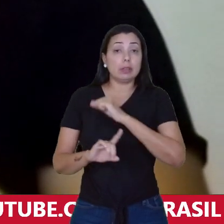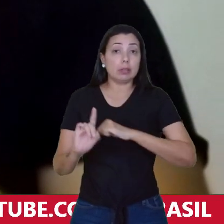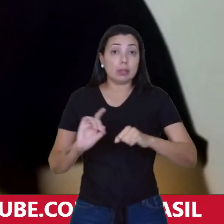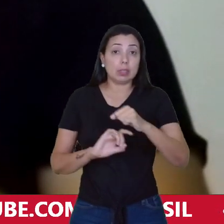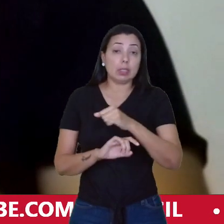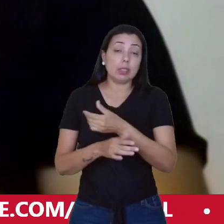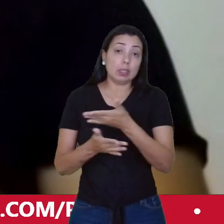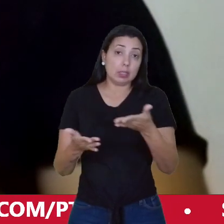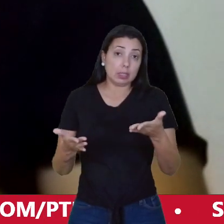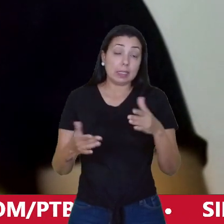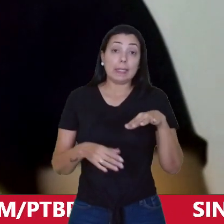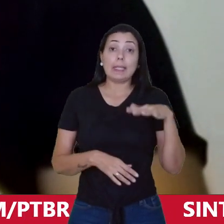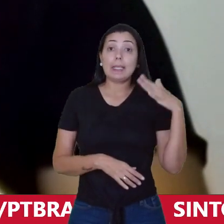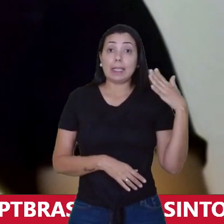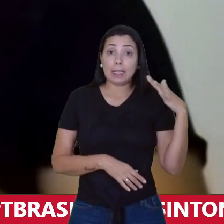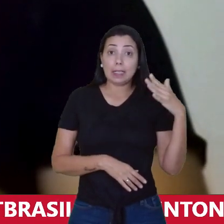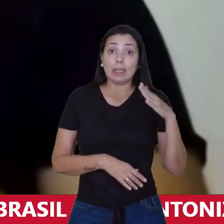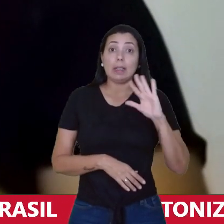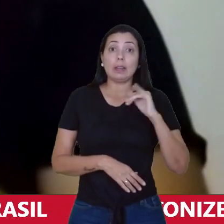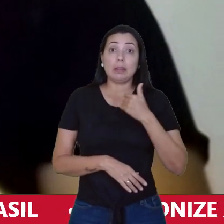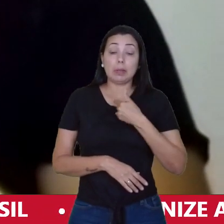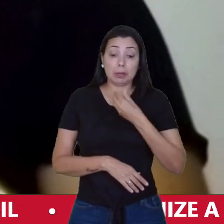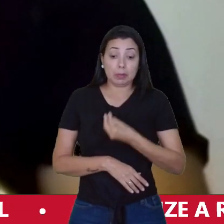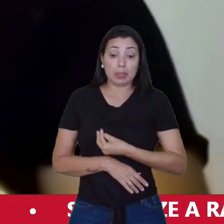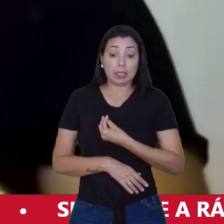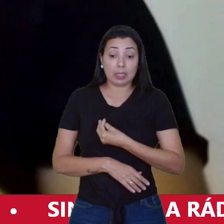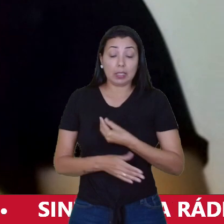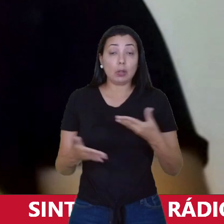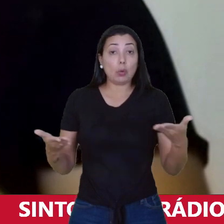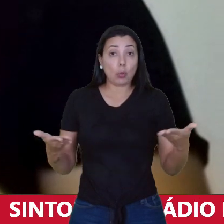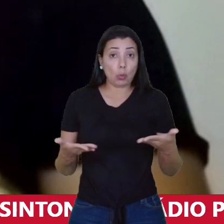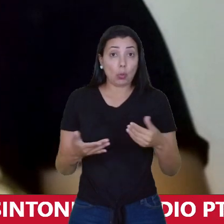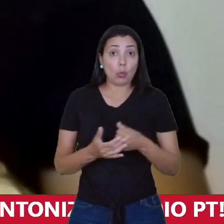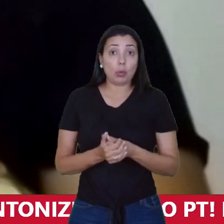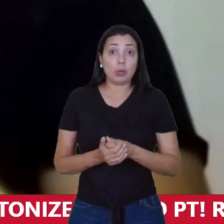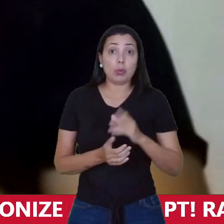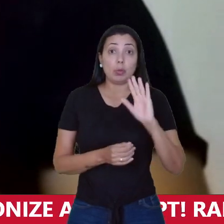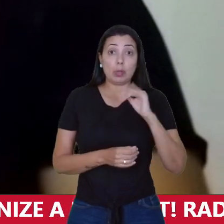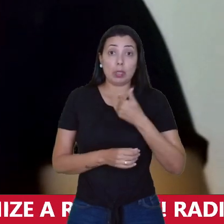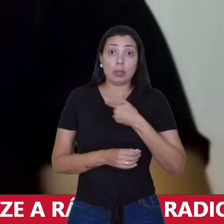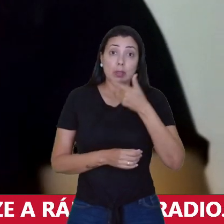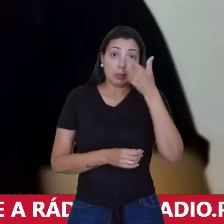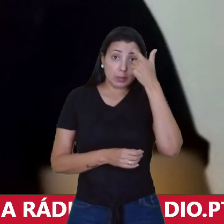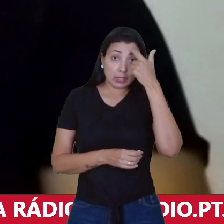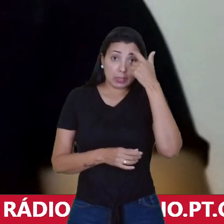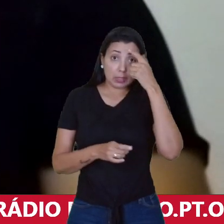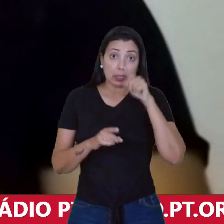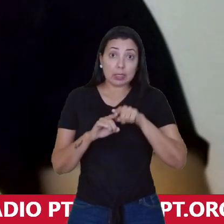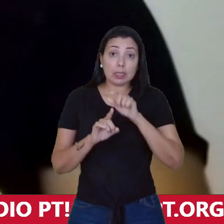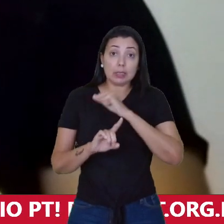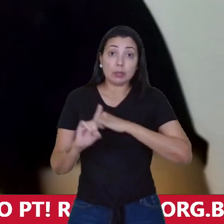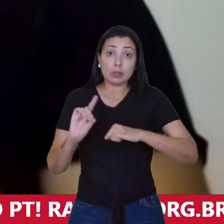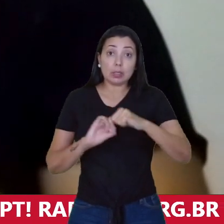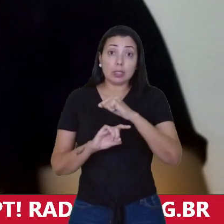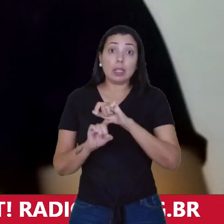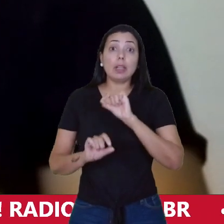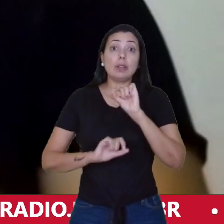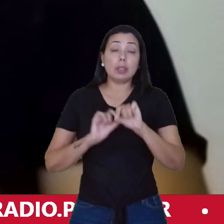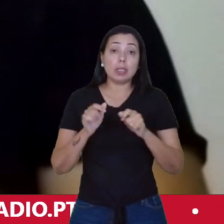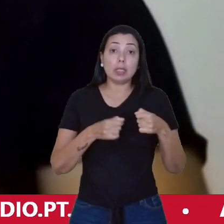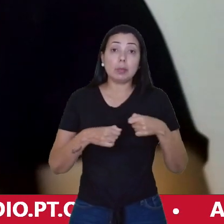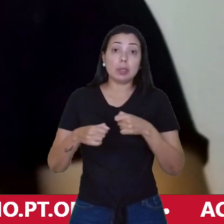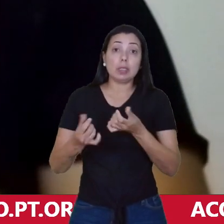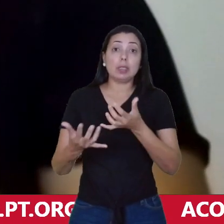né? É muito caro para nós estar aqui hoje, é muito caro para nós pensarmos essa sociedade que